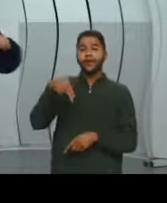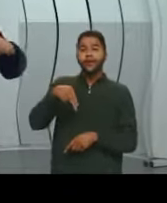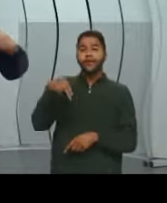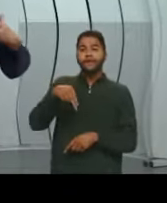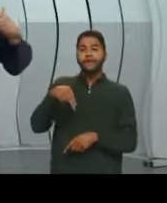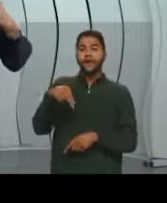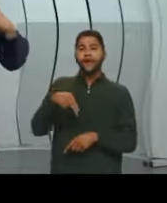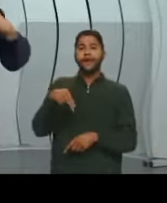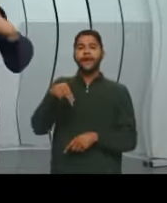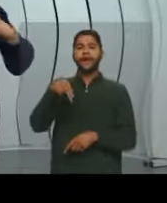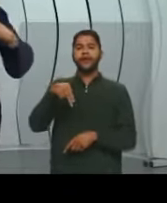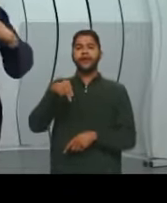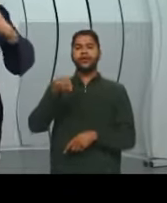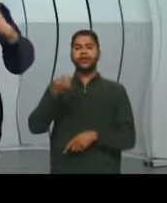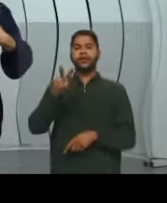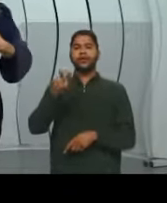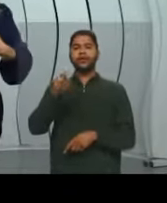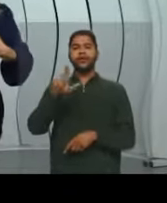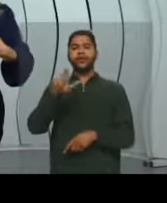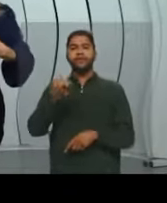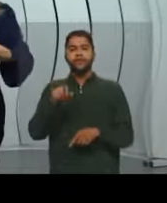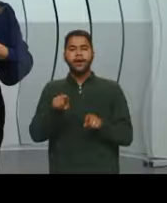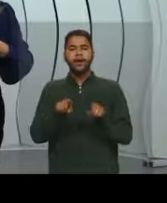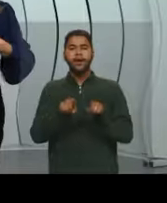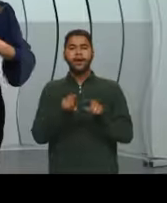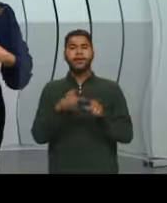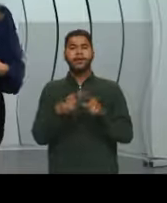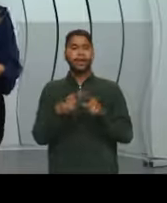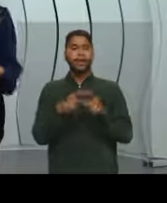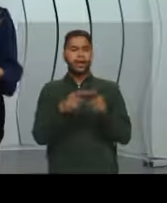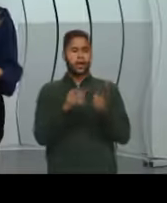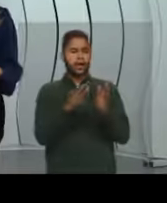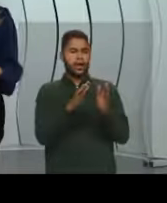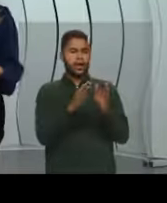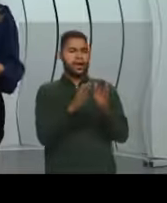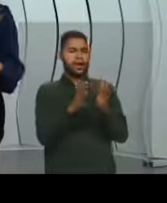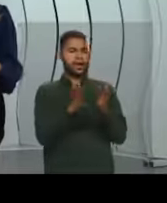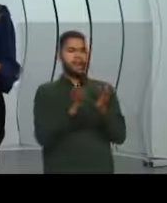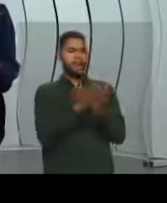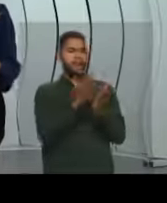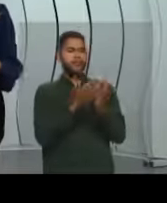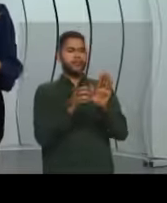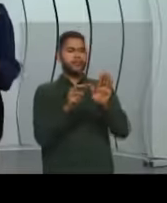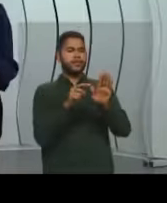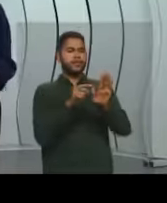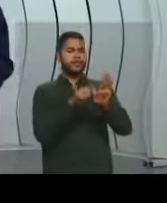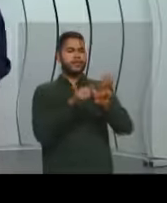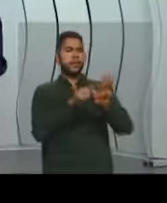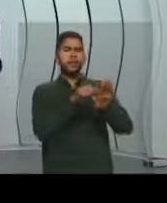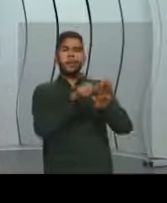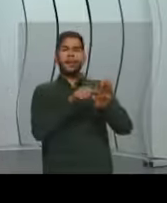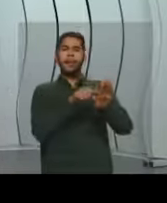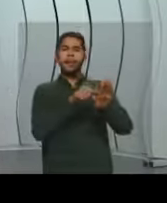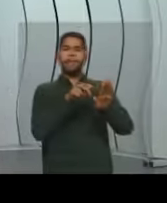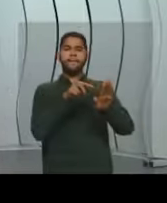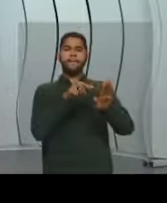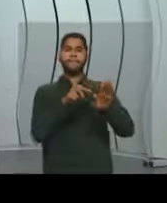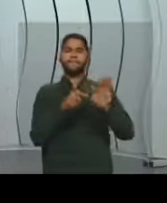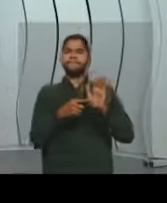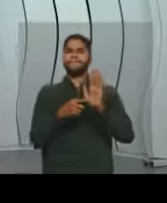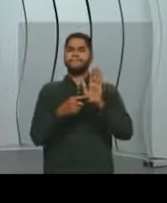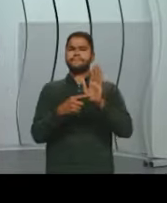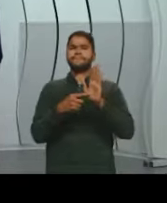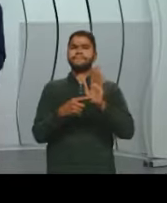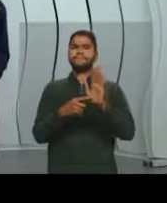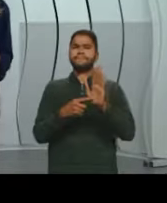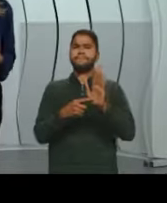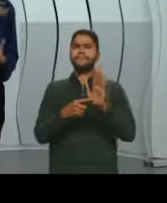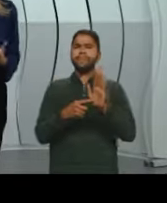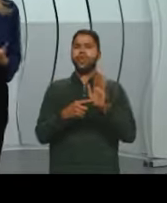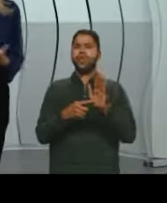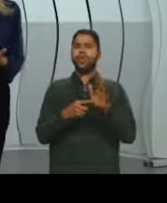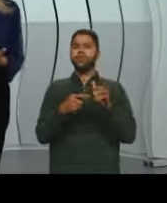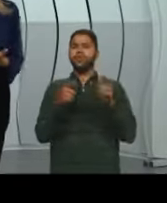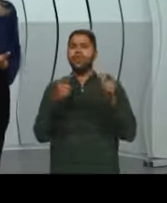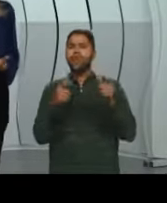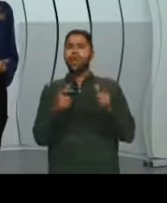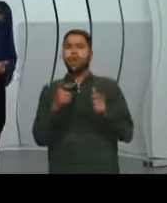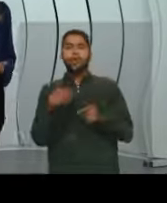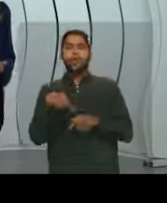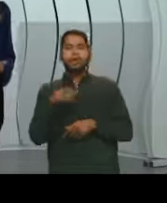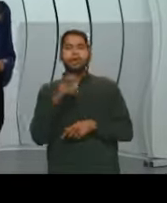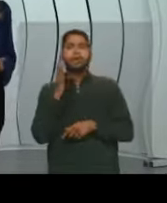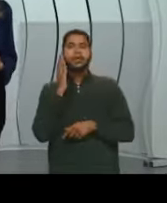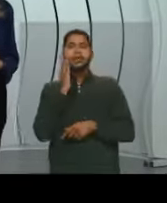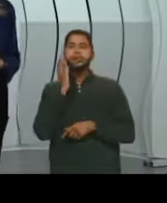na capa da revista tem lá bem grande. E o que eles colocam? Aquela cena onde nós